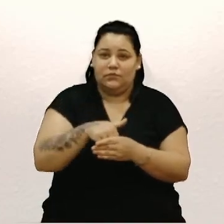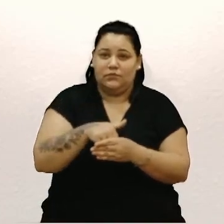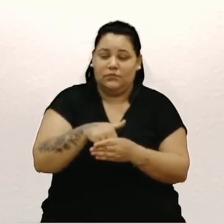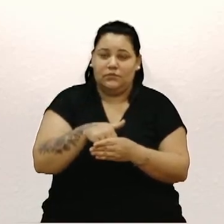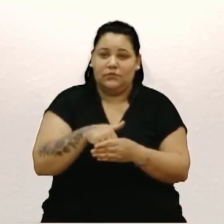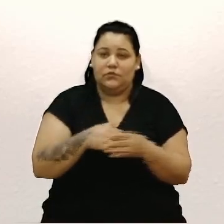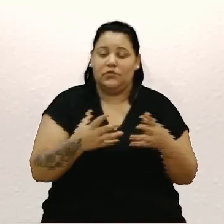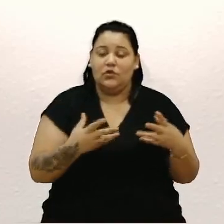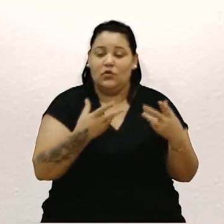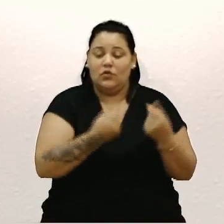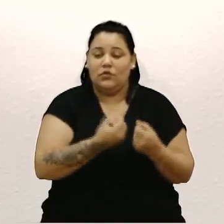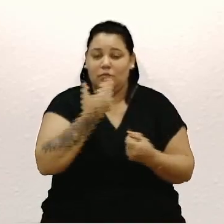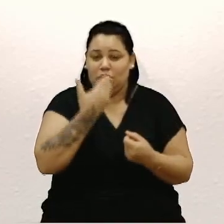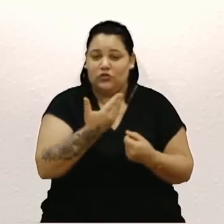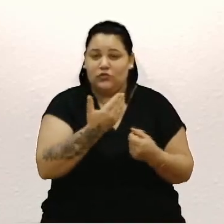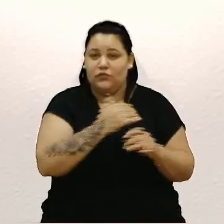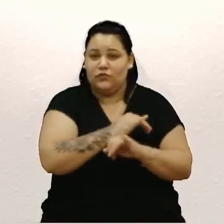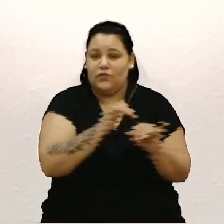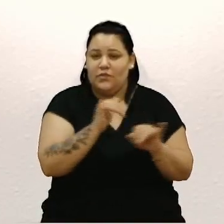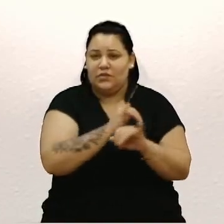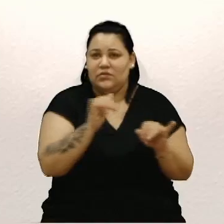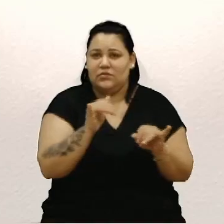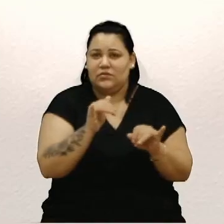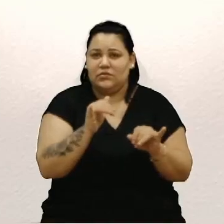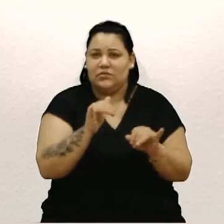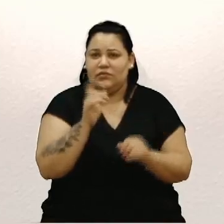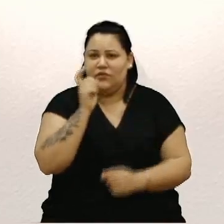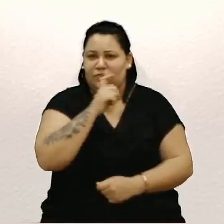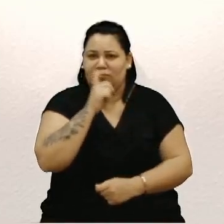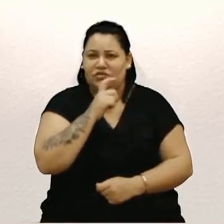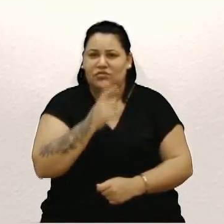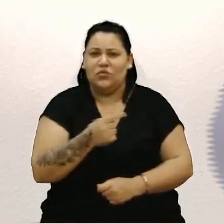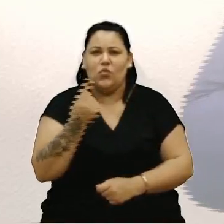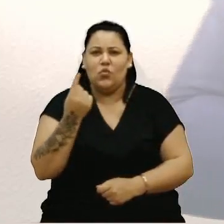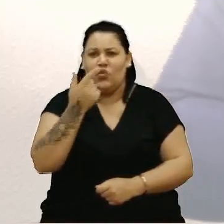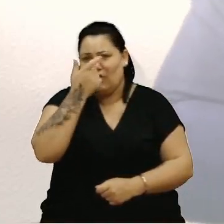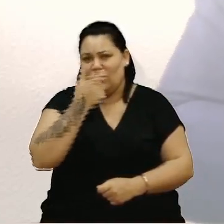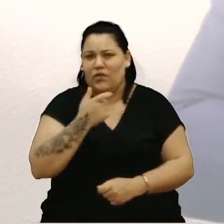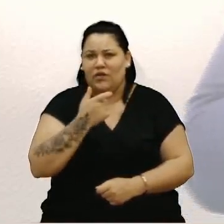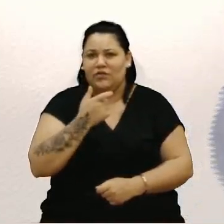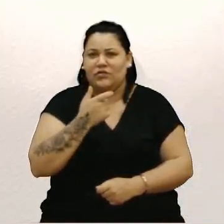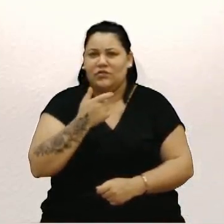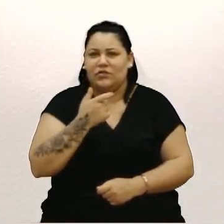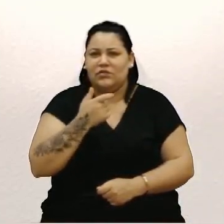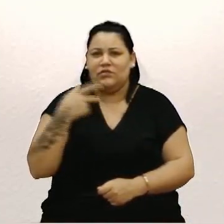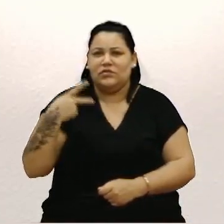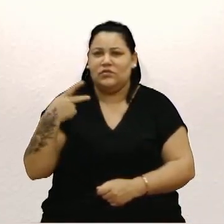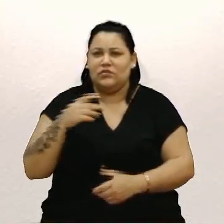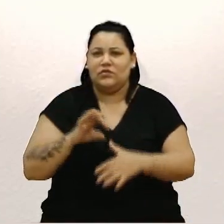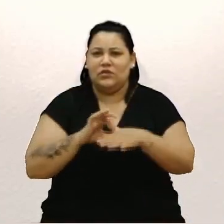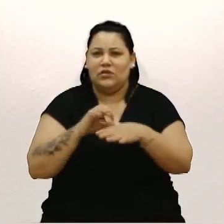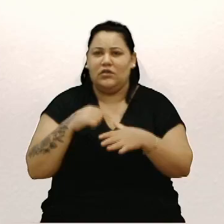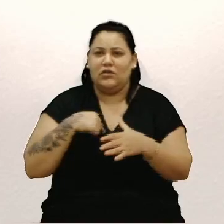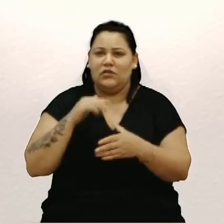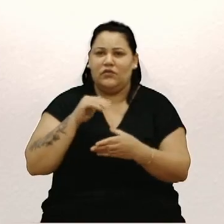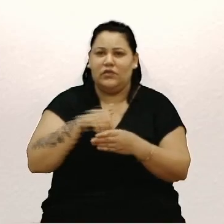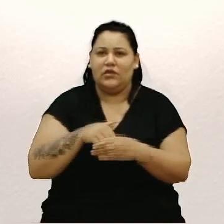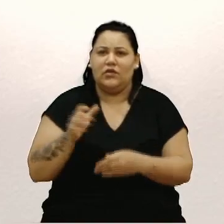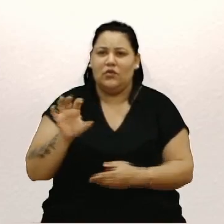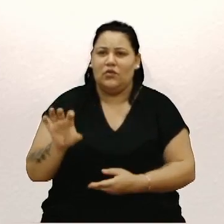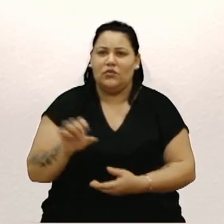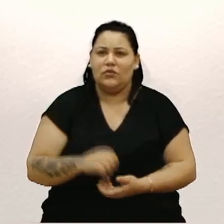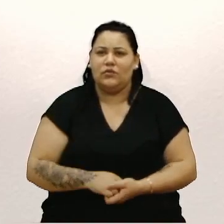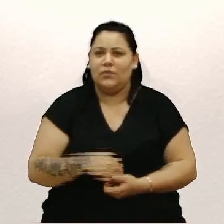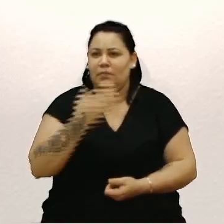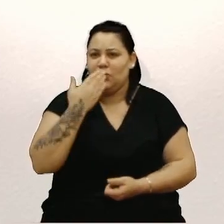os pedidos de informação. Acho que não vou mentir aqui, acho que se eu não me engano, quando eu era vice-líder, acabei votando contrário. Aquele